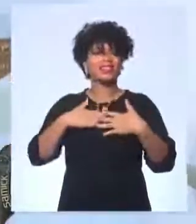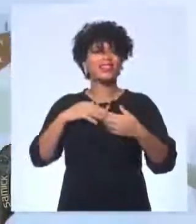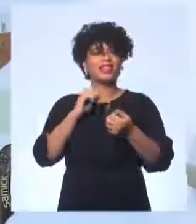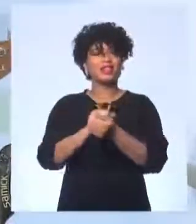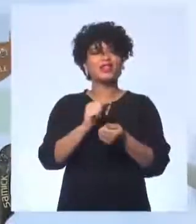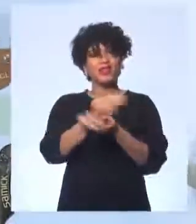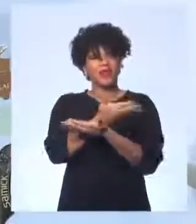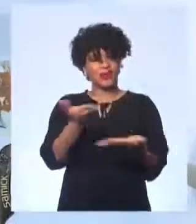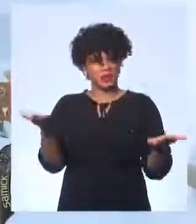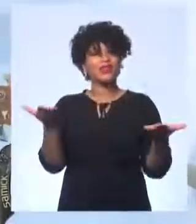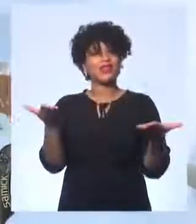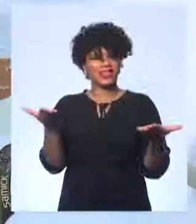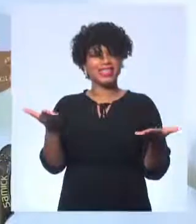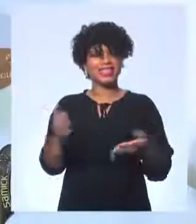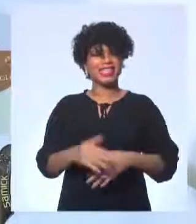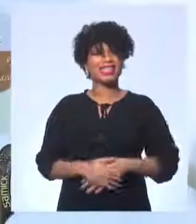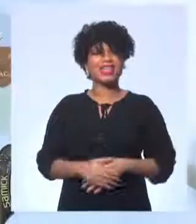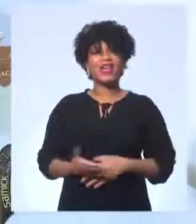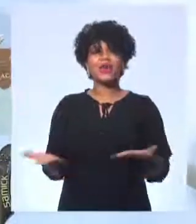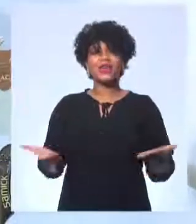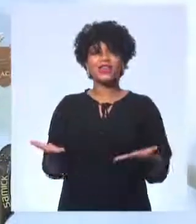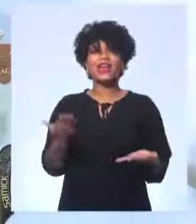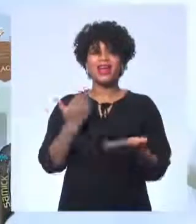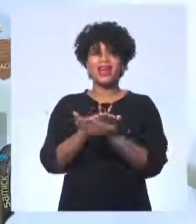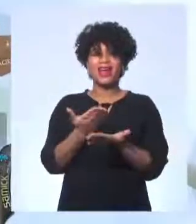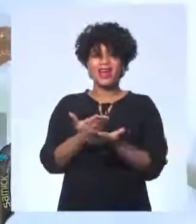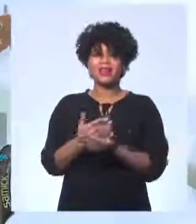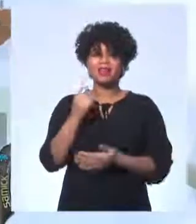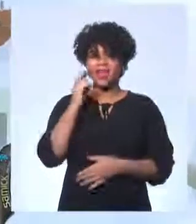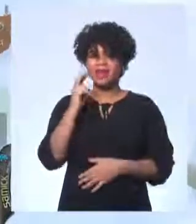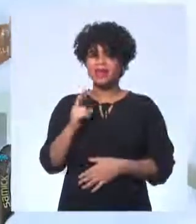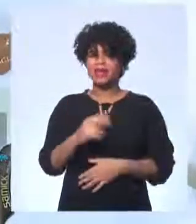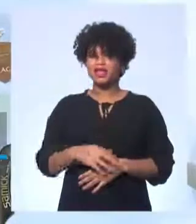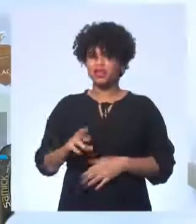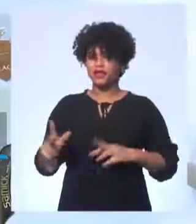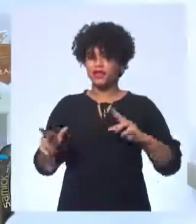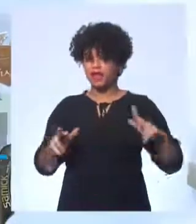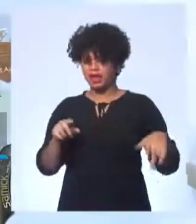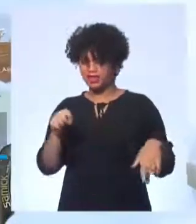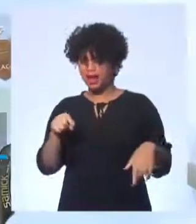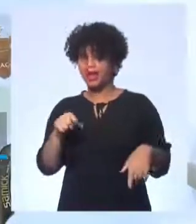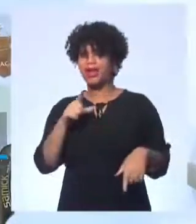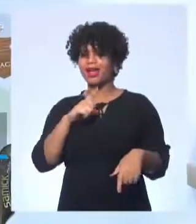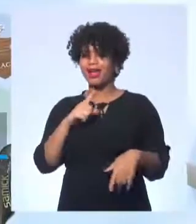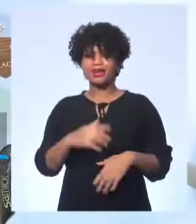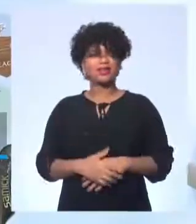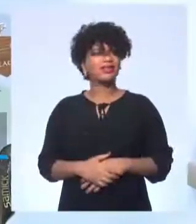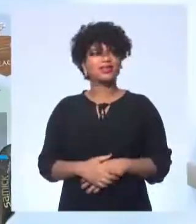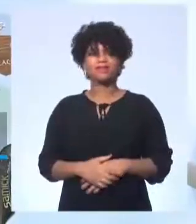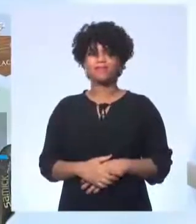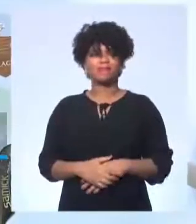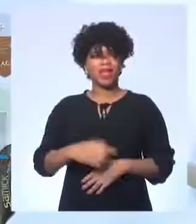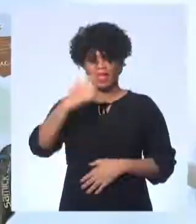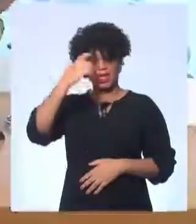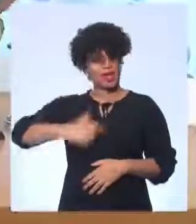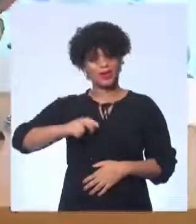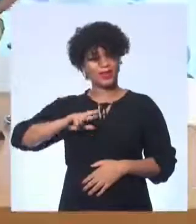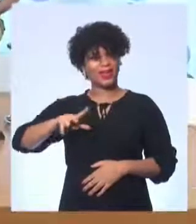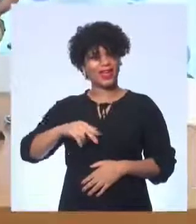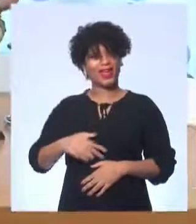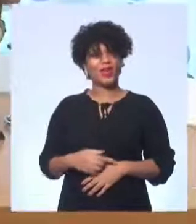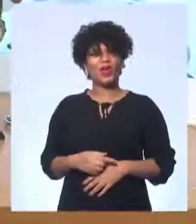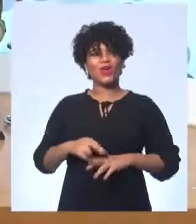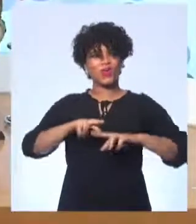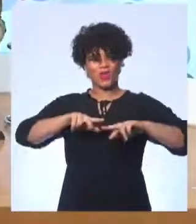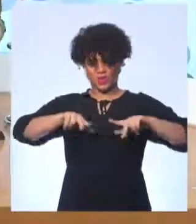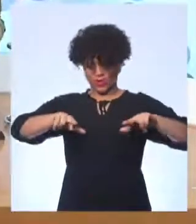com vocês aí também para a gente fazer a nossa aula. Como vocês podem ver, tem uma coisa diferente aqui. Não sou eu. Tem